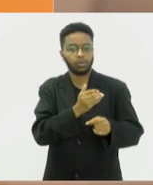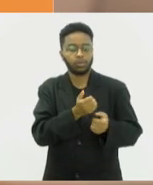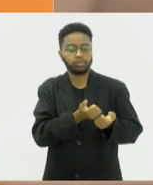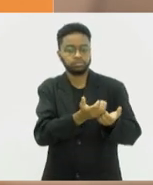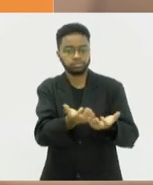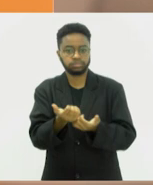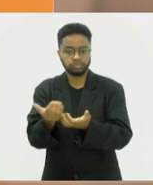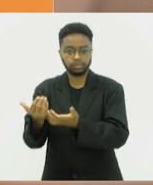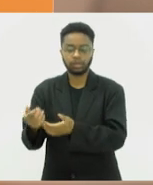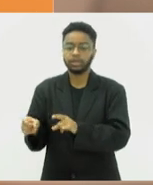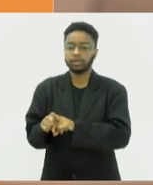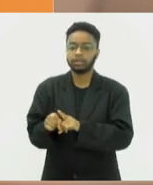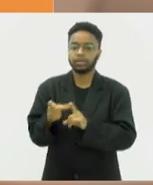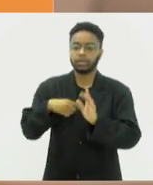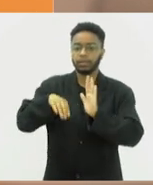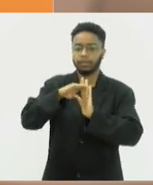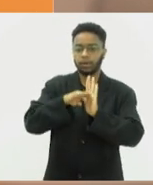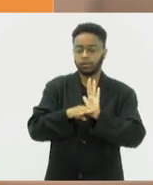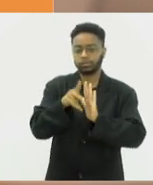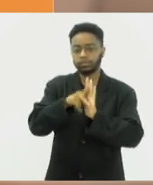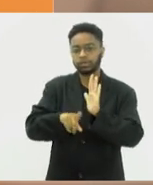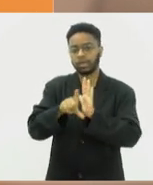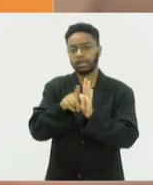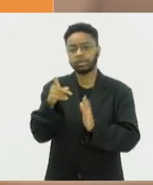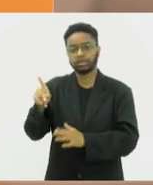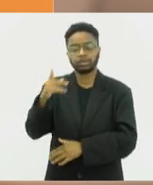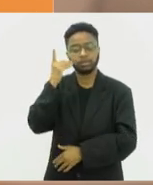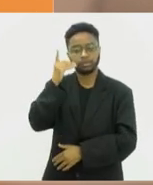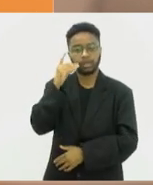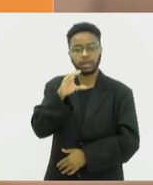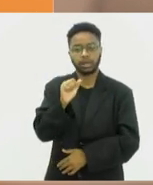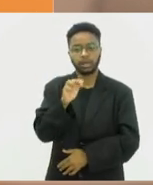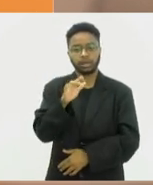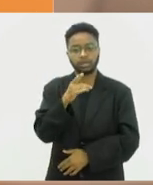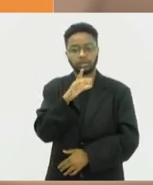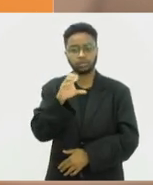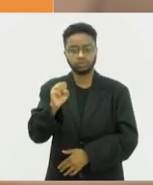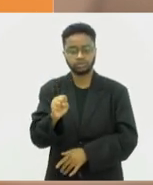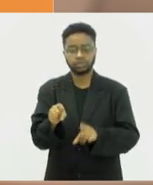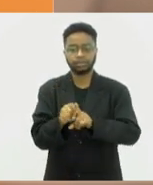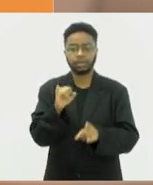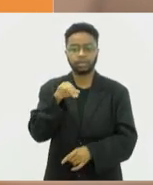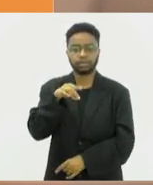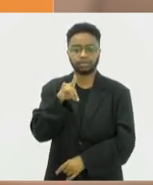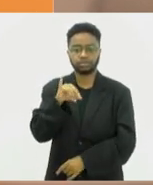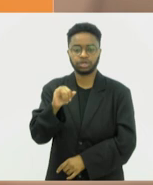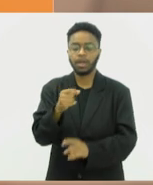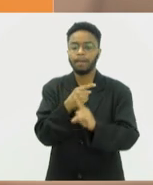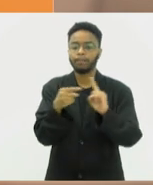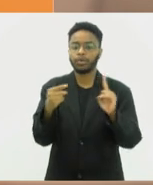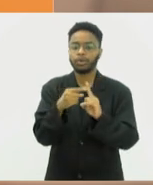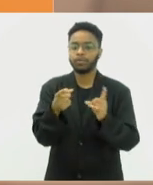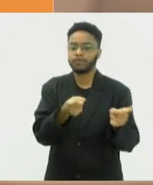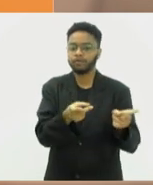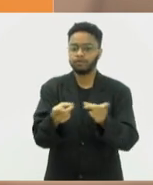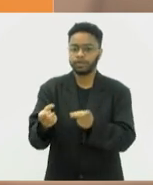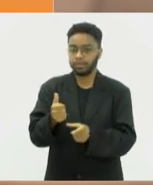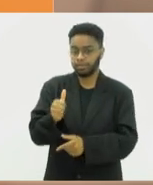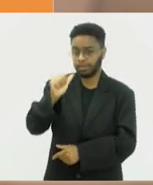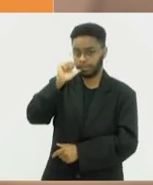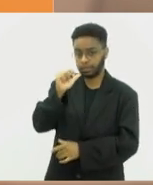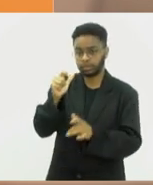ainda na pauta, um projeto dos deputados Carlinhos do BNH e Índia Armelau, que proíbe a venda de bebidas